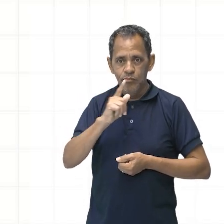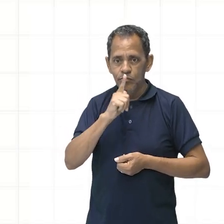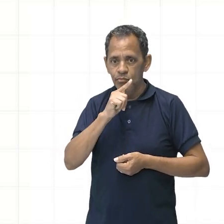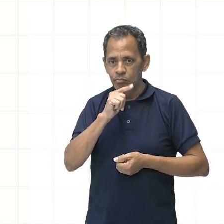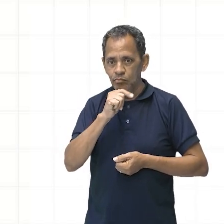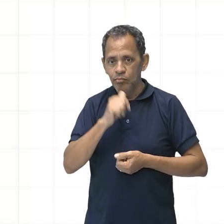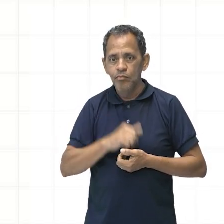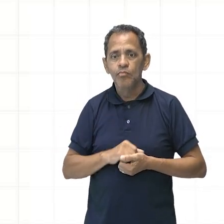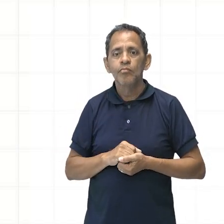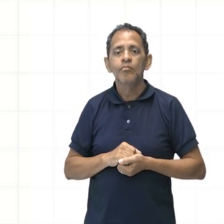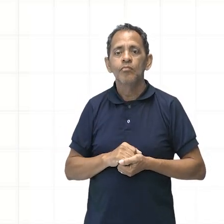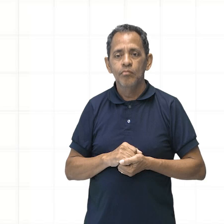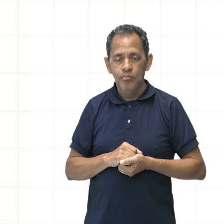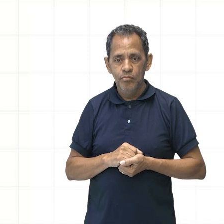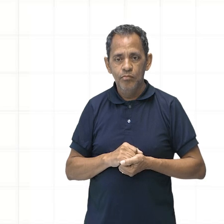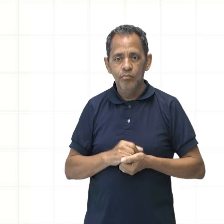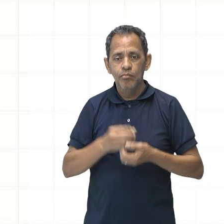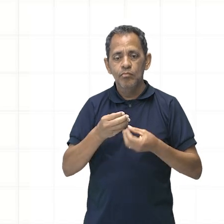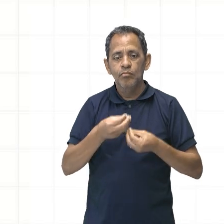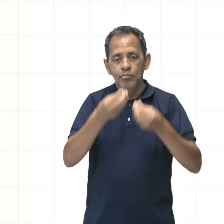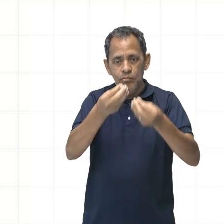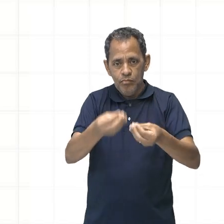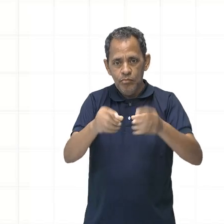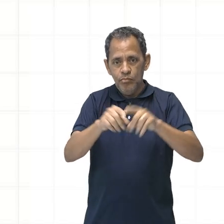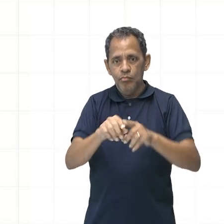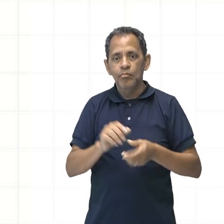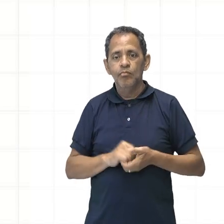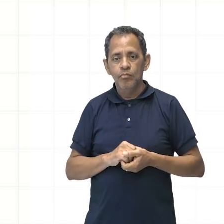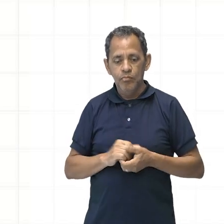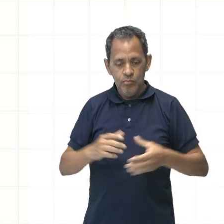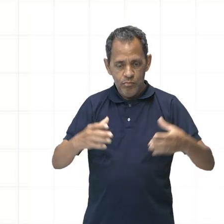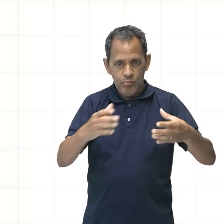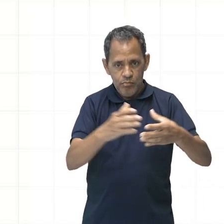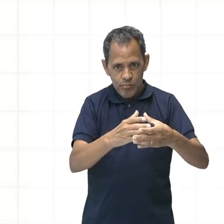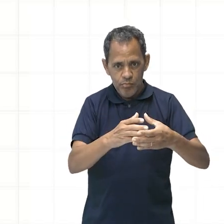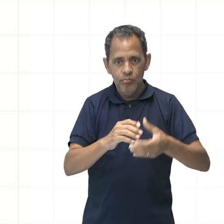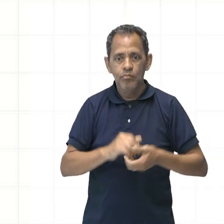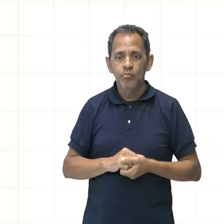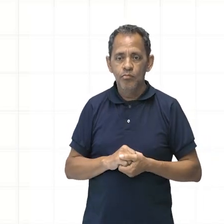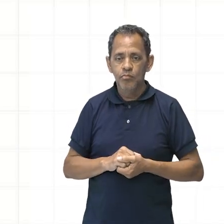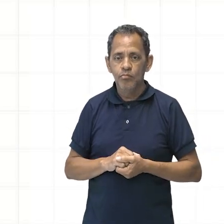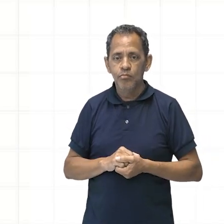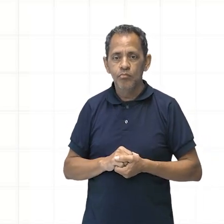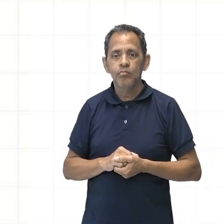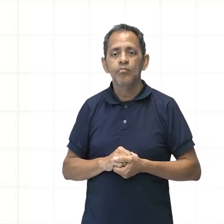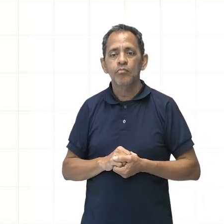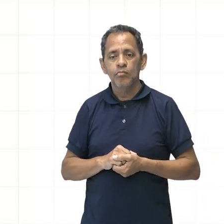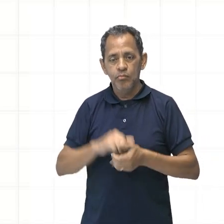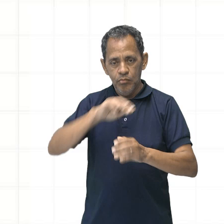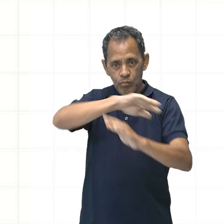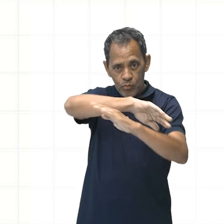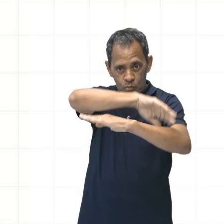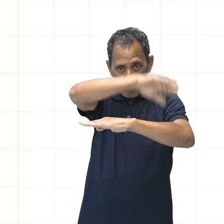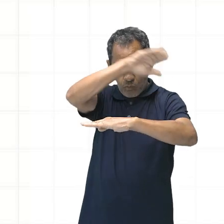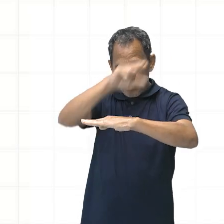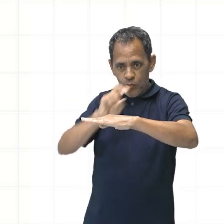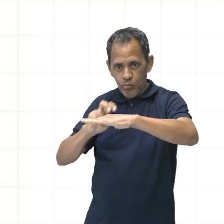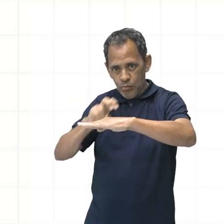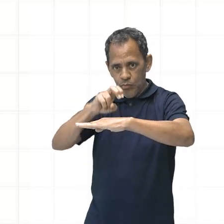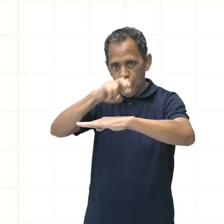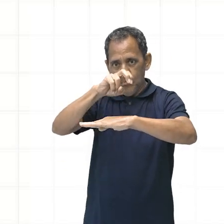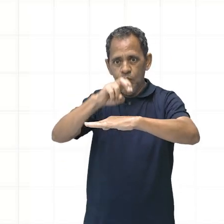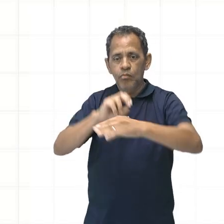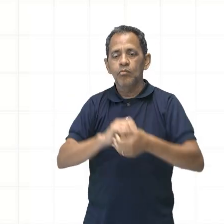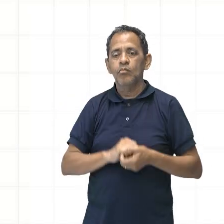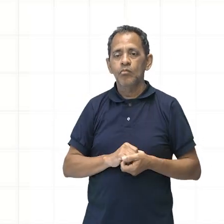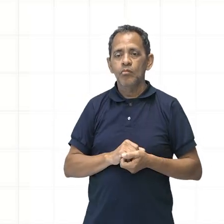disponíveis para o grupo de alpinistas no tanque representado na imagem? Então, nós temos aqui um tanque. E